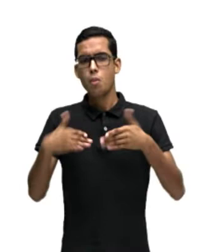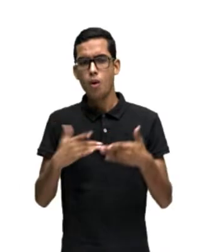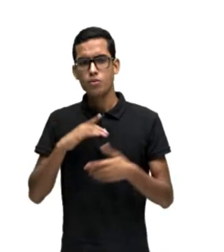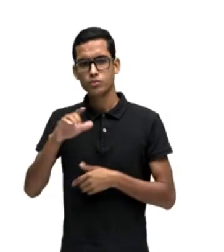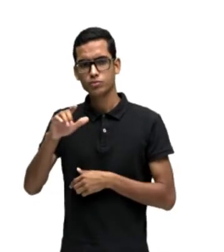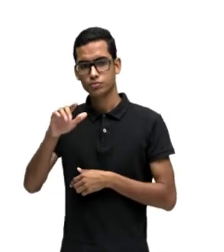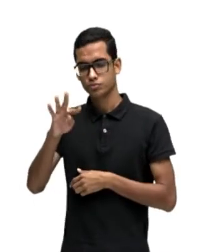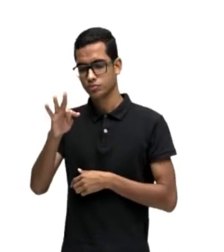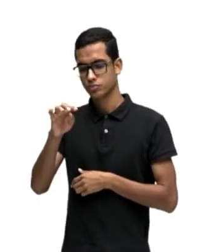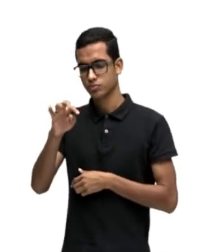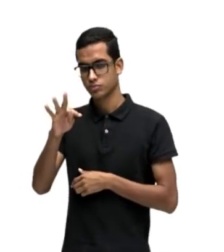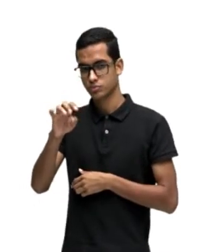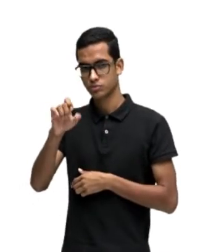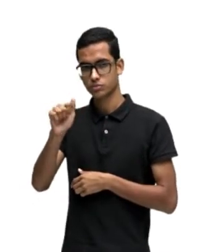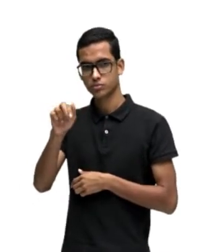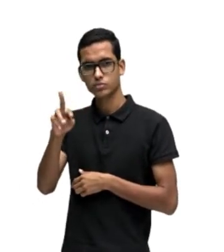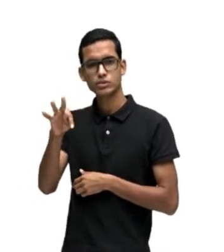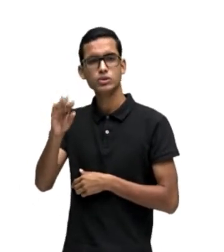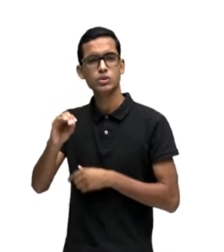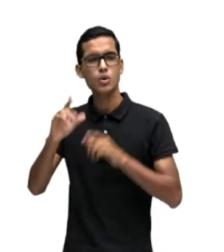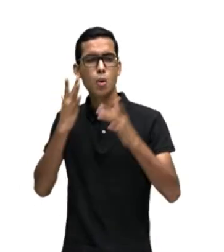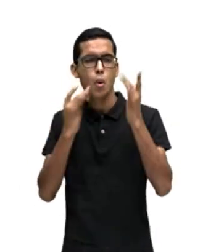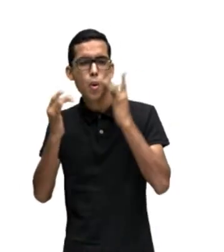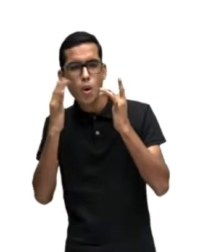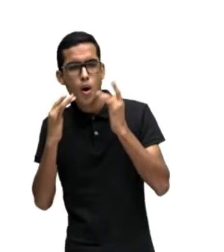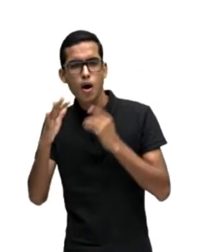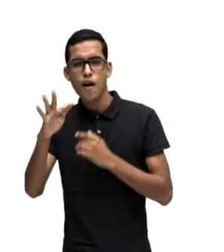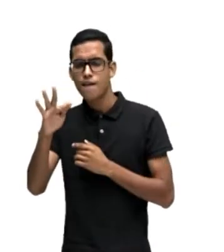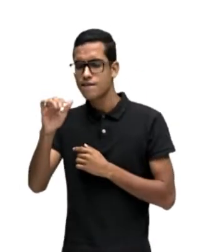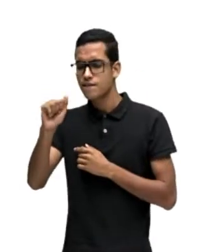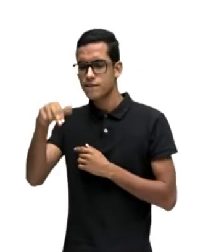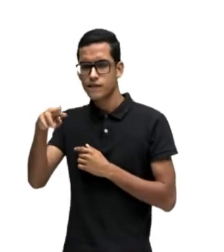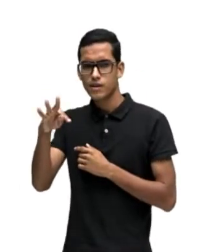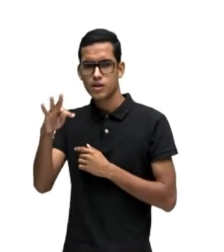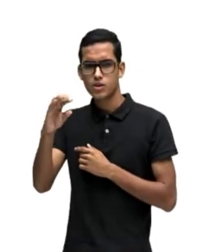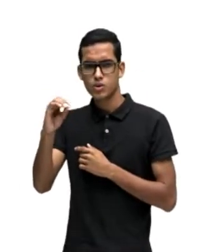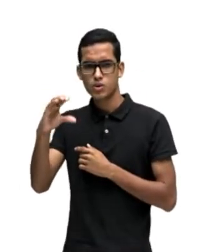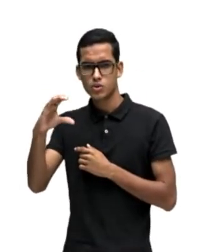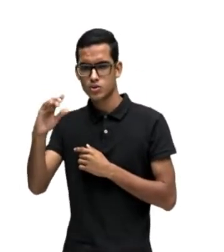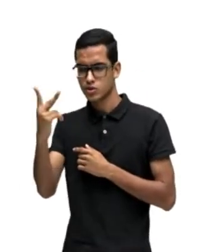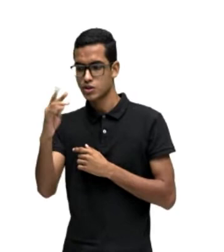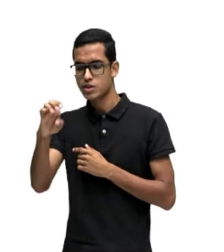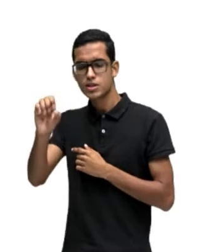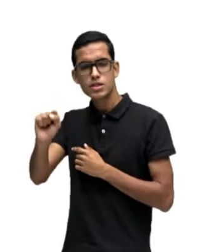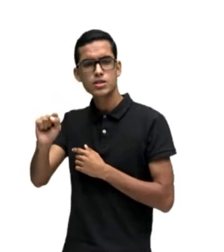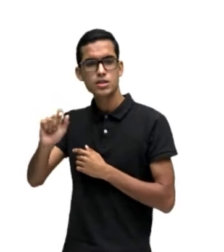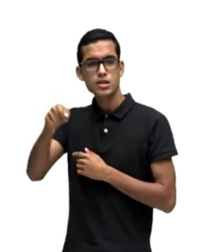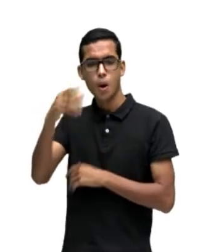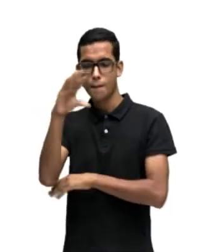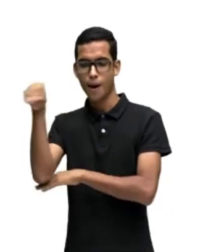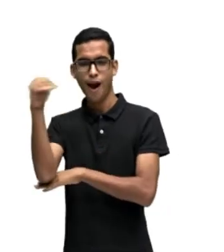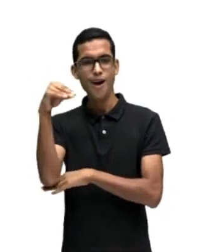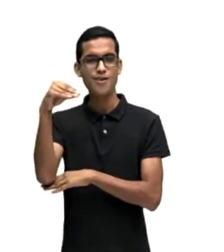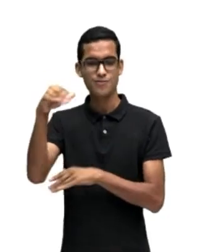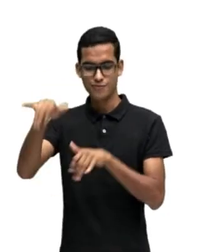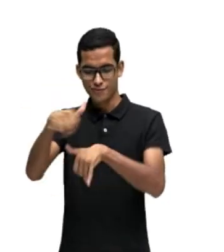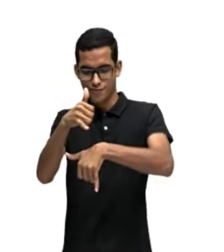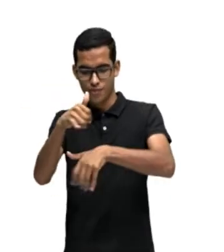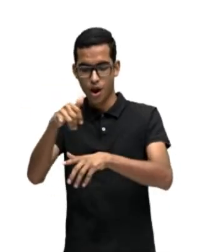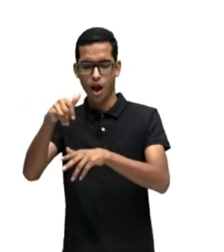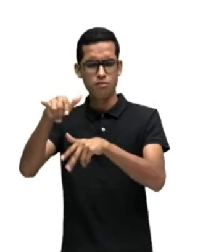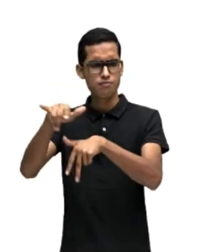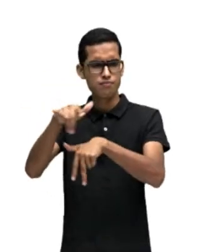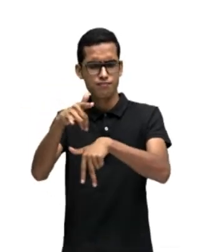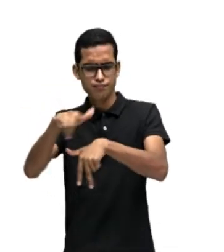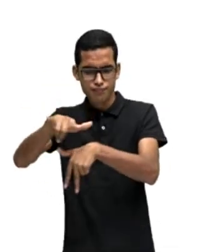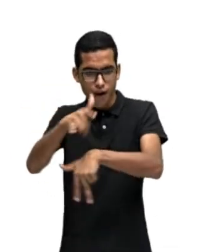pela apresentação feita com fantoches, marionetes ou bonecos de manipulação. Em especial,